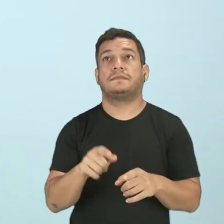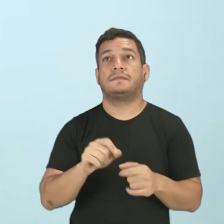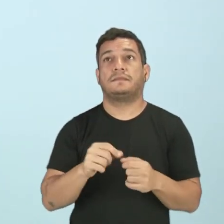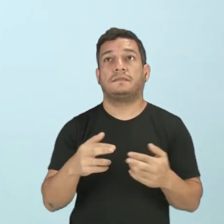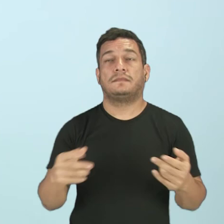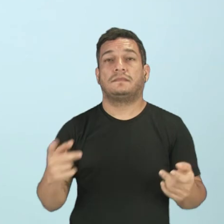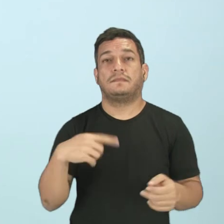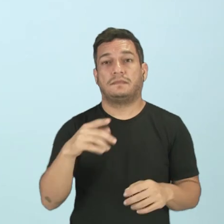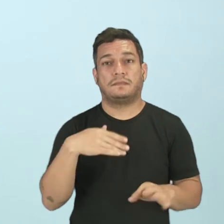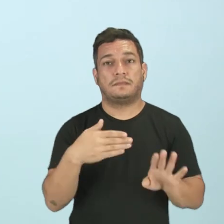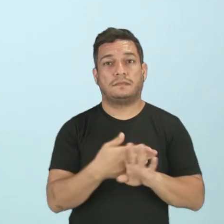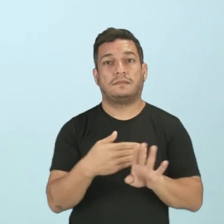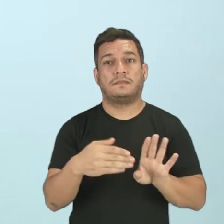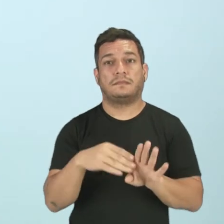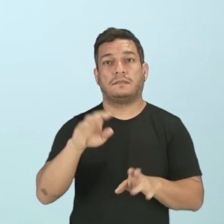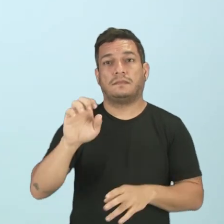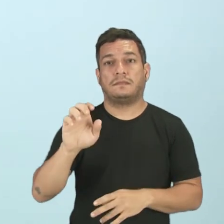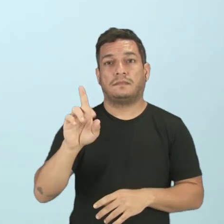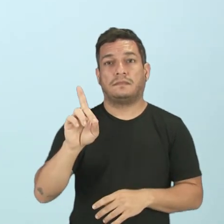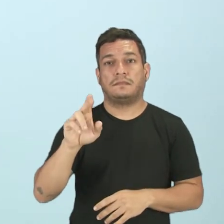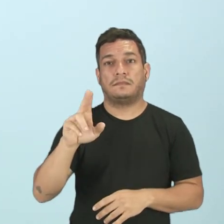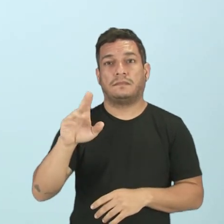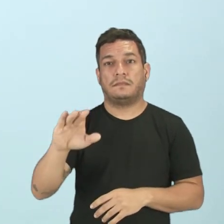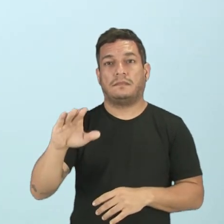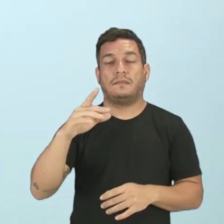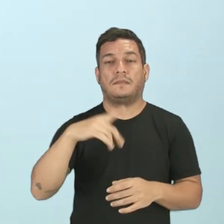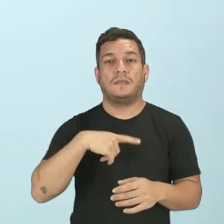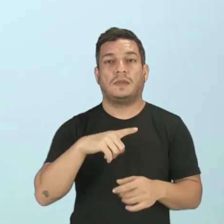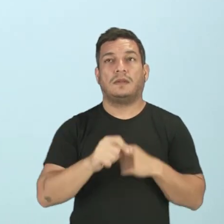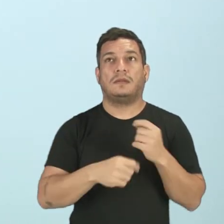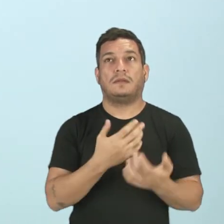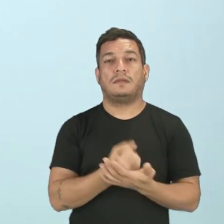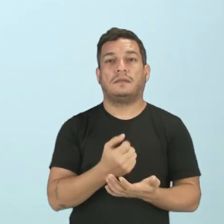coisa. Não deixem de visitar a plataforma Educ, onde a gente